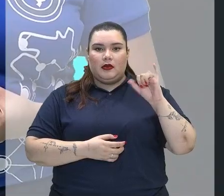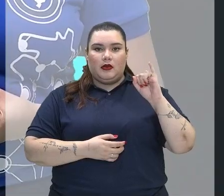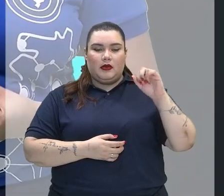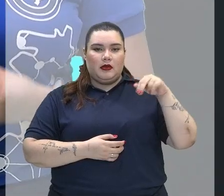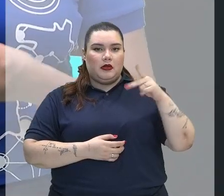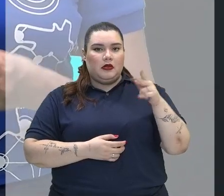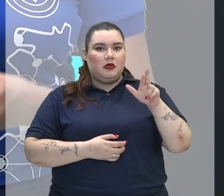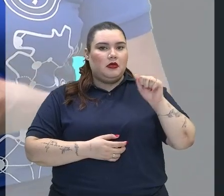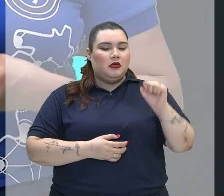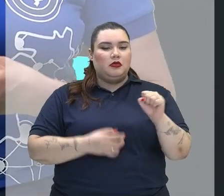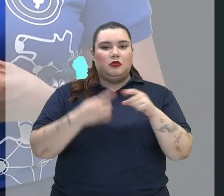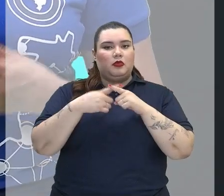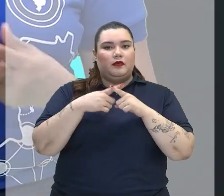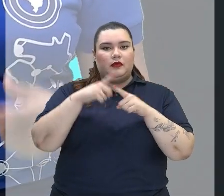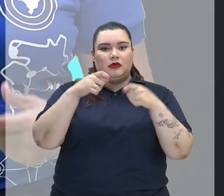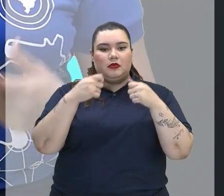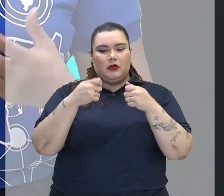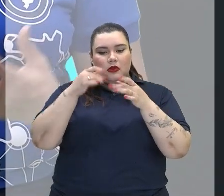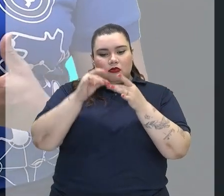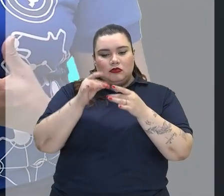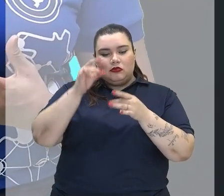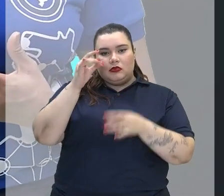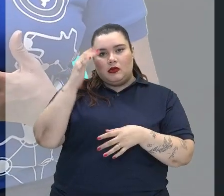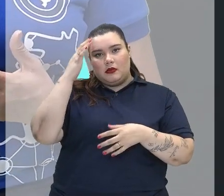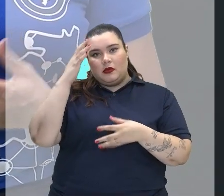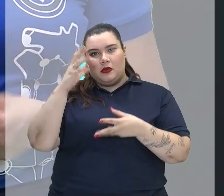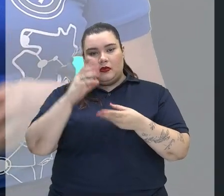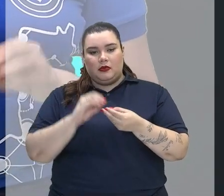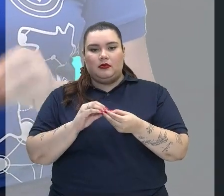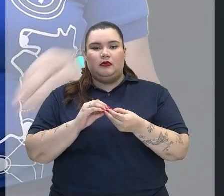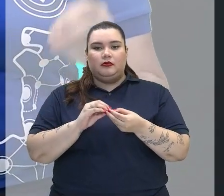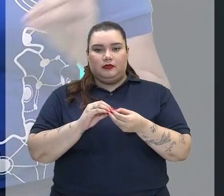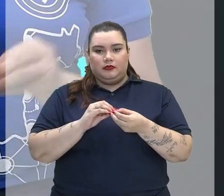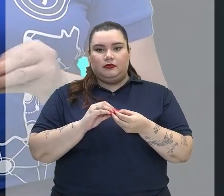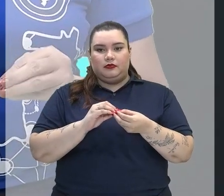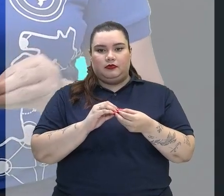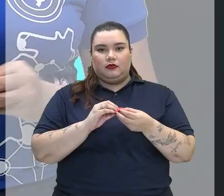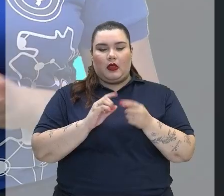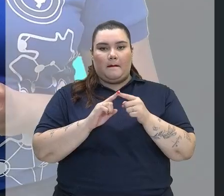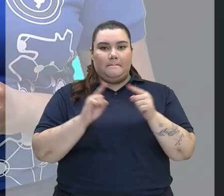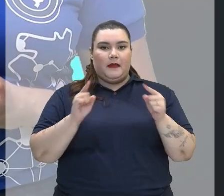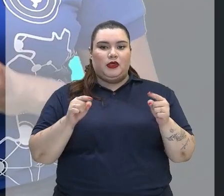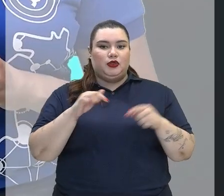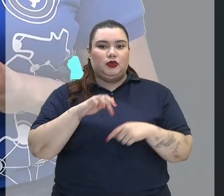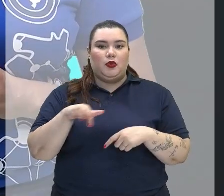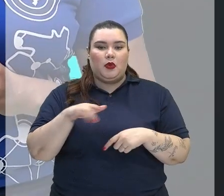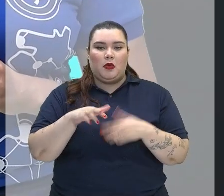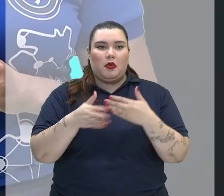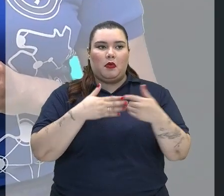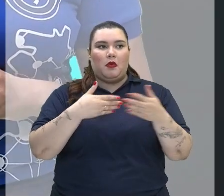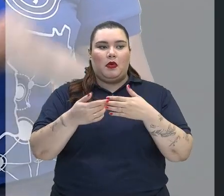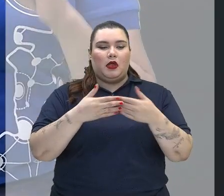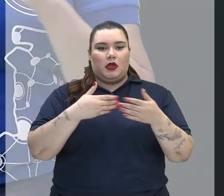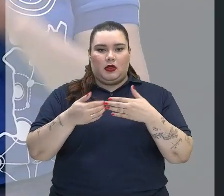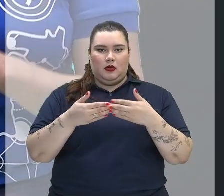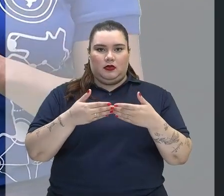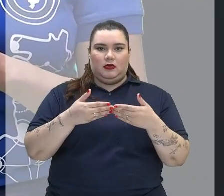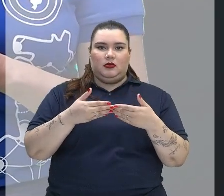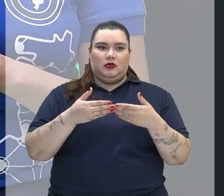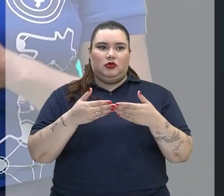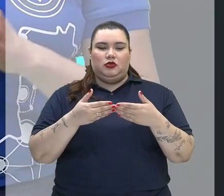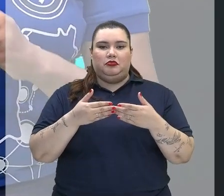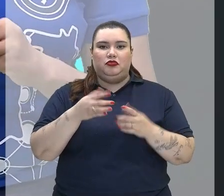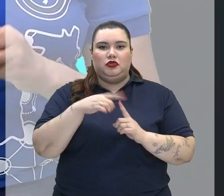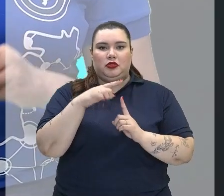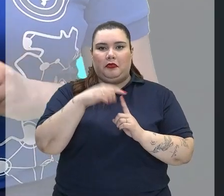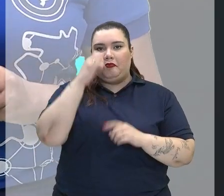aprofundar mais e fazer a interpretação. Mas não é uma interpretação qualquer, de qualquer